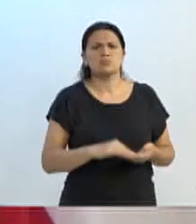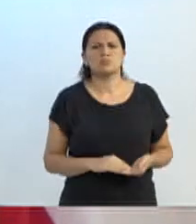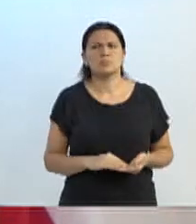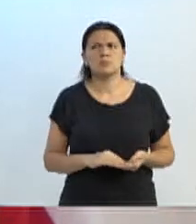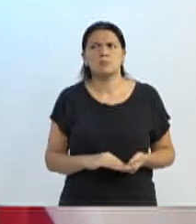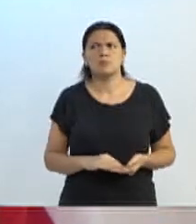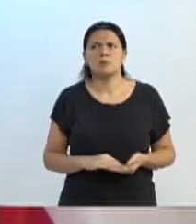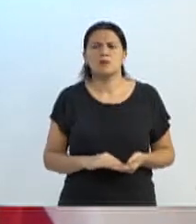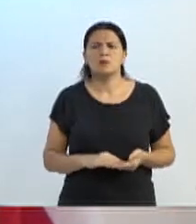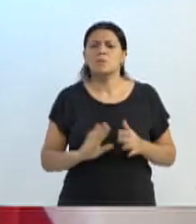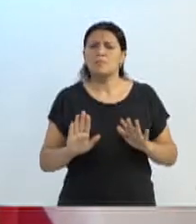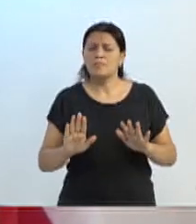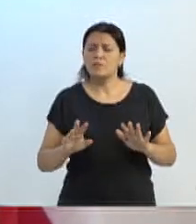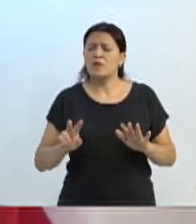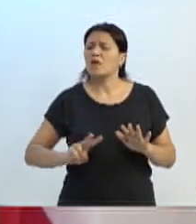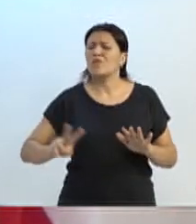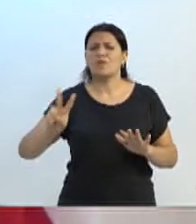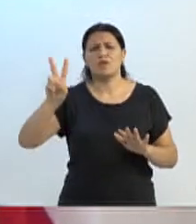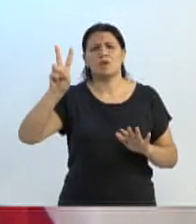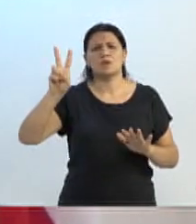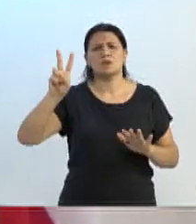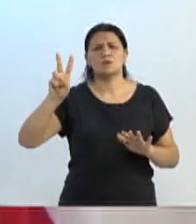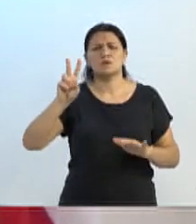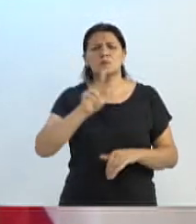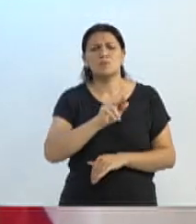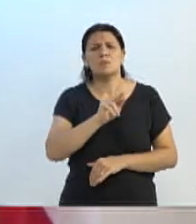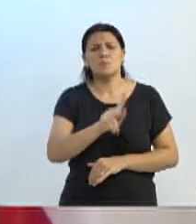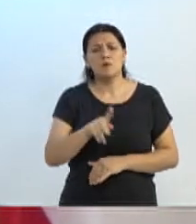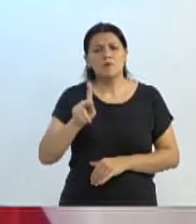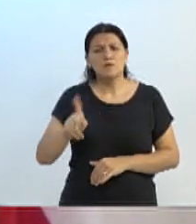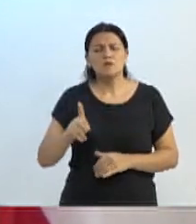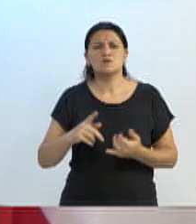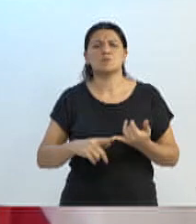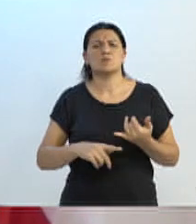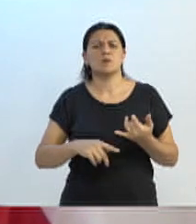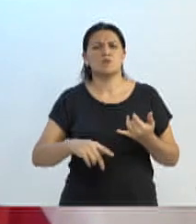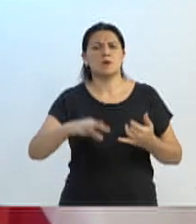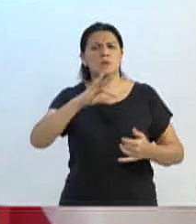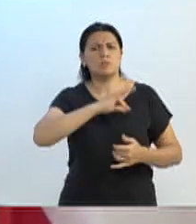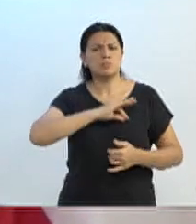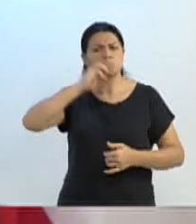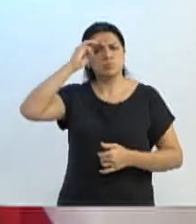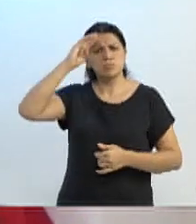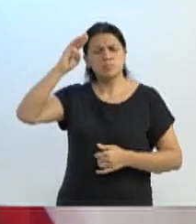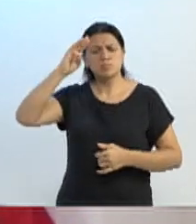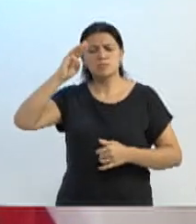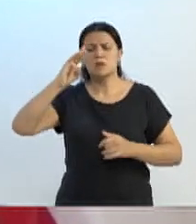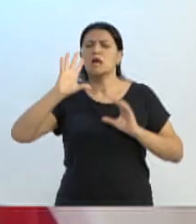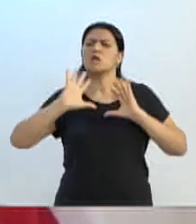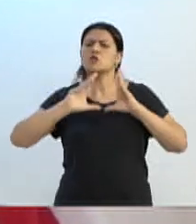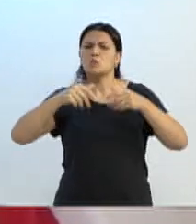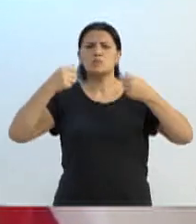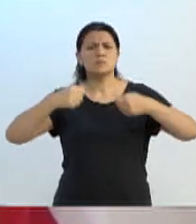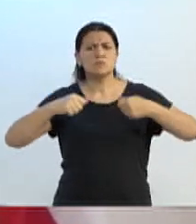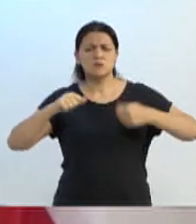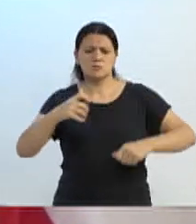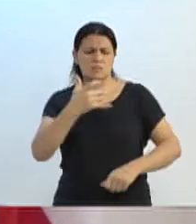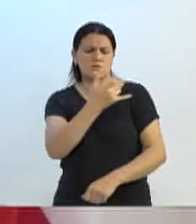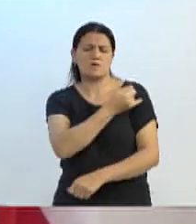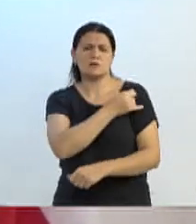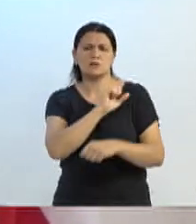militar, todos têm direito, a gente quer que todos sejam vacinados, todos. Só